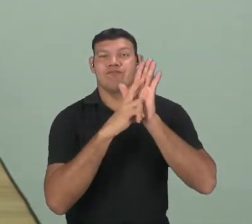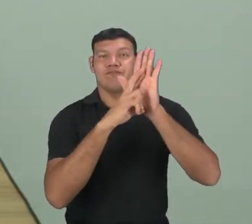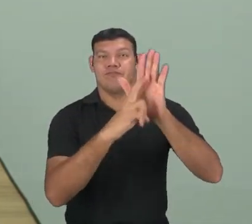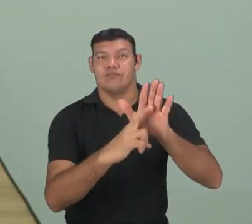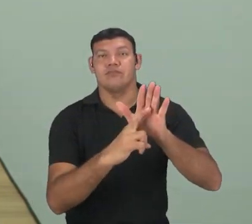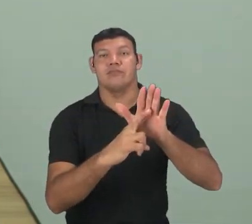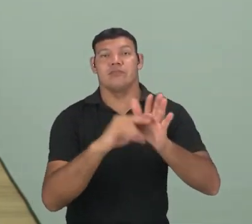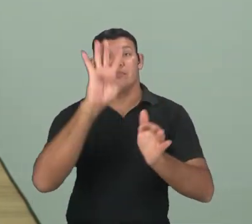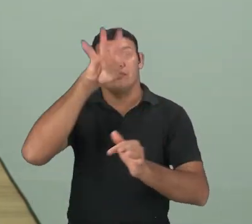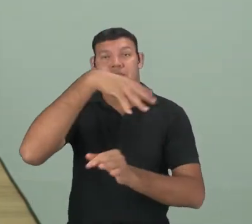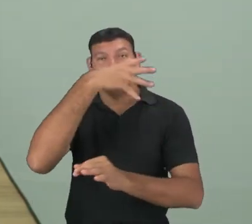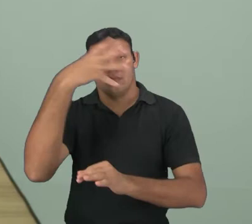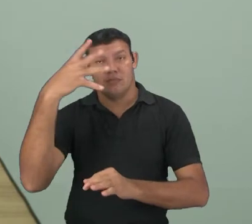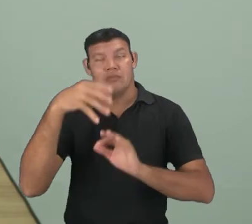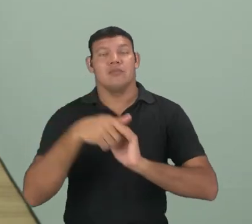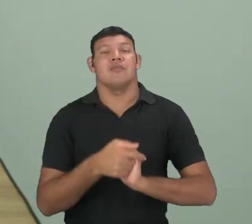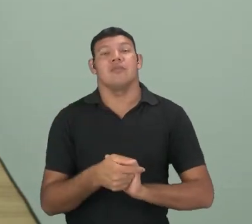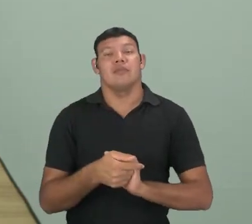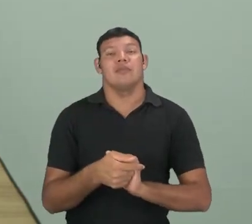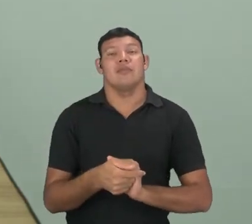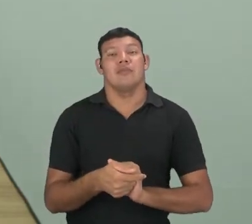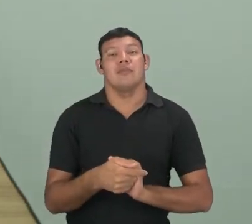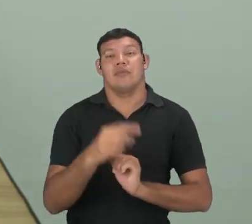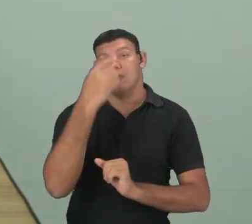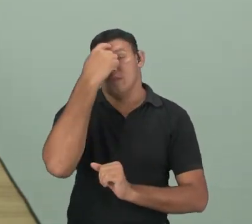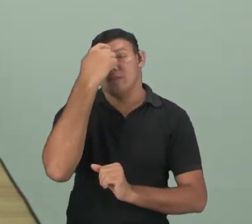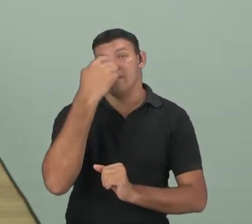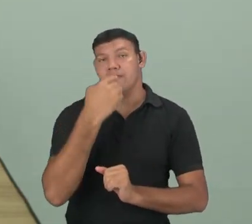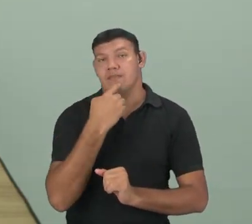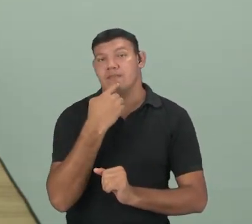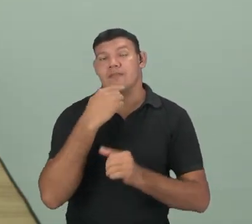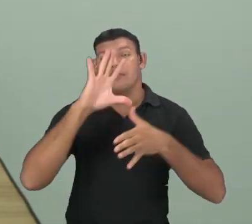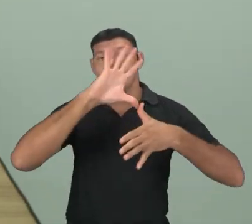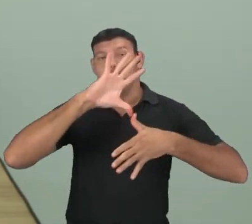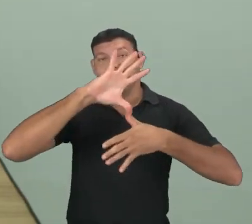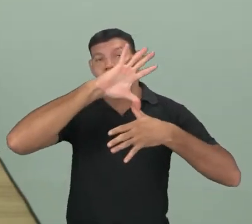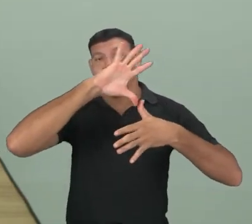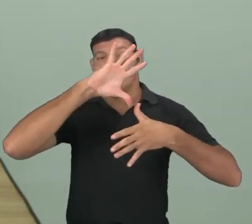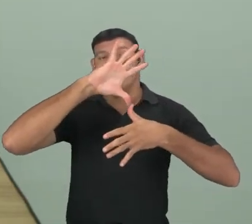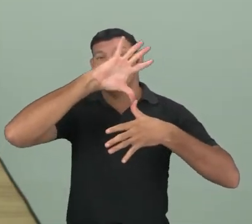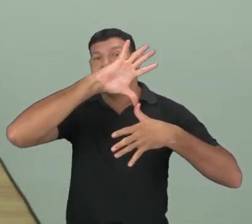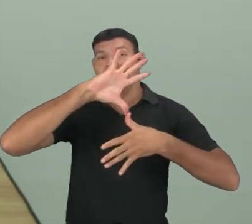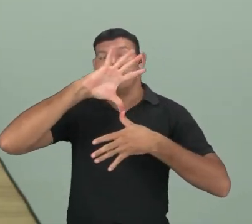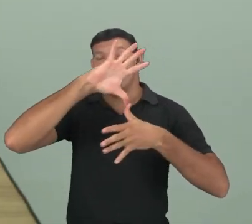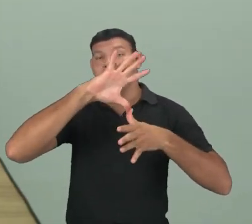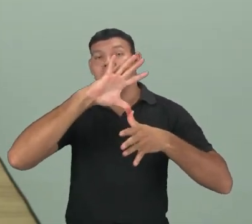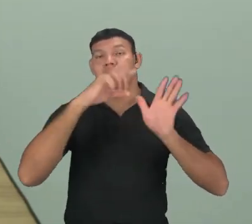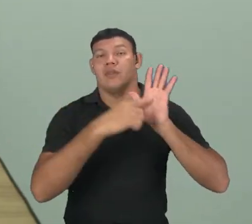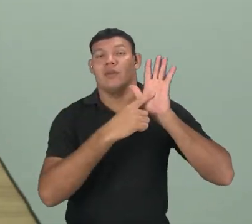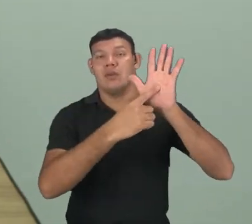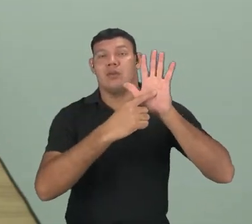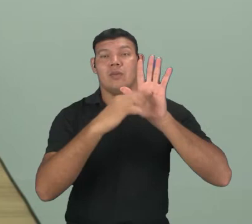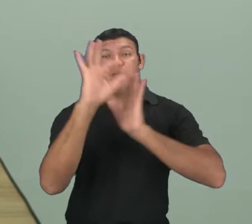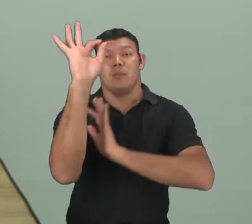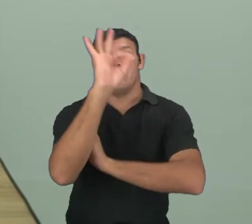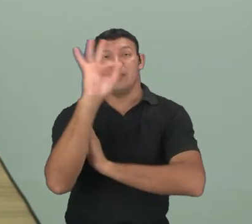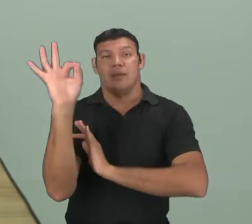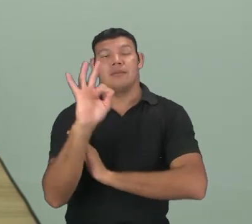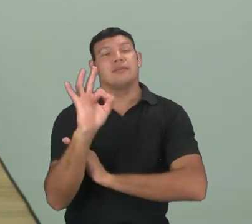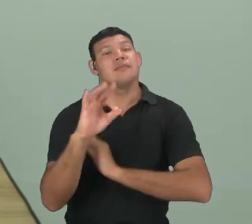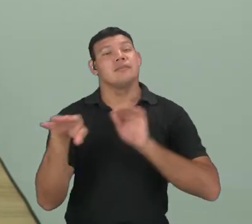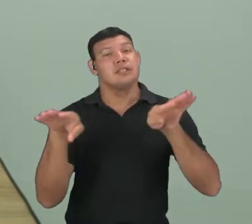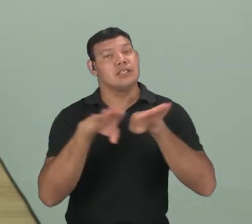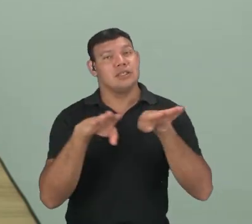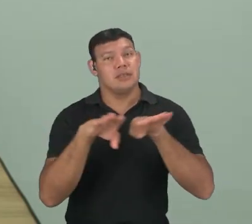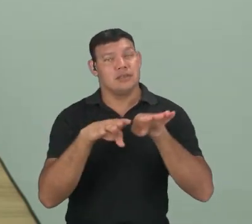né? De representações, através de tabela, naquelas imagens do mapa mesmo, mostrando ali o